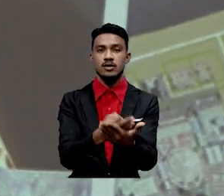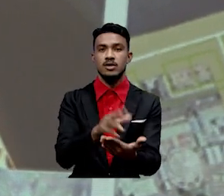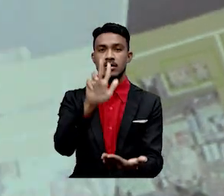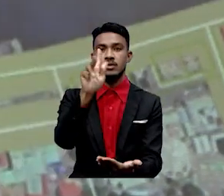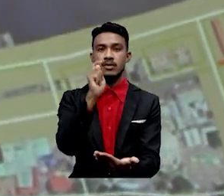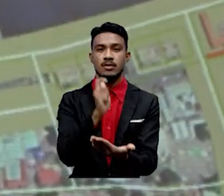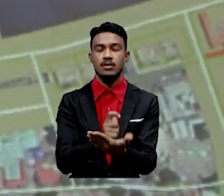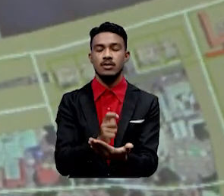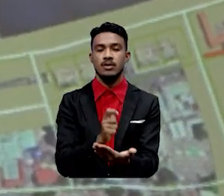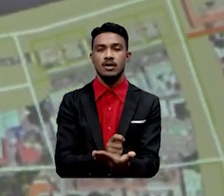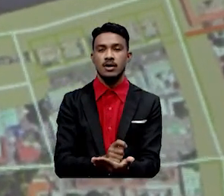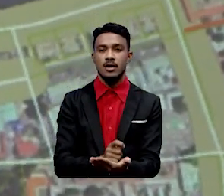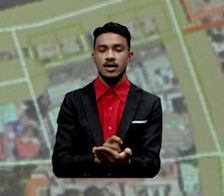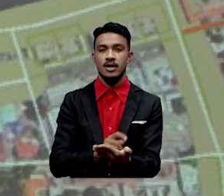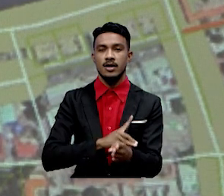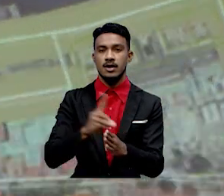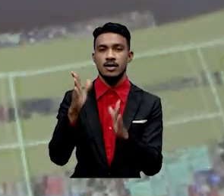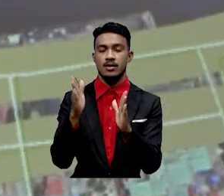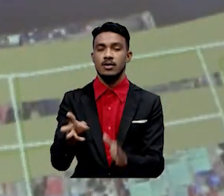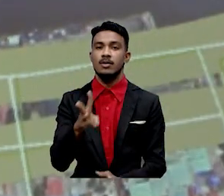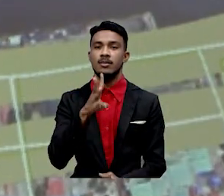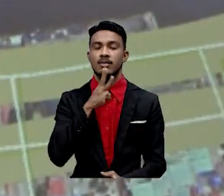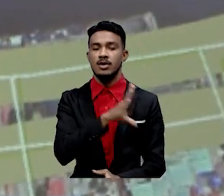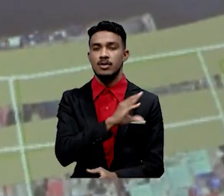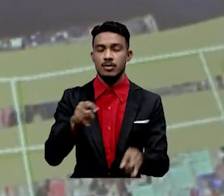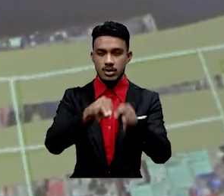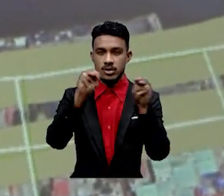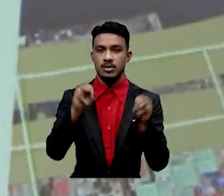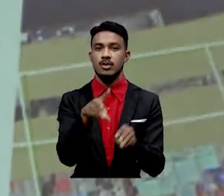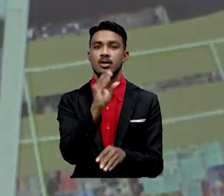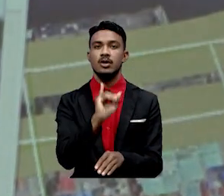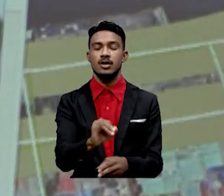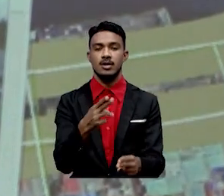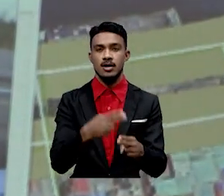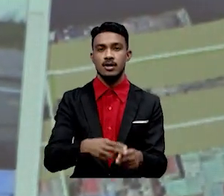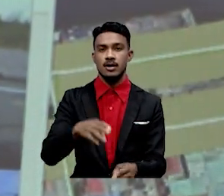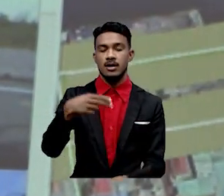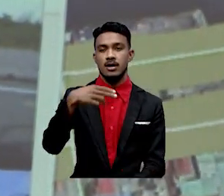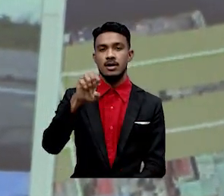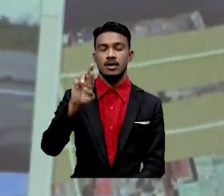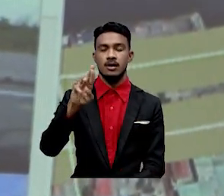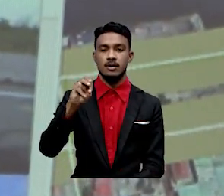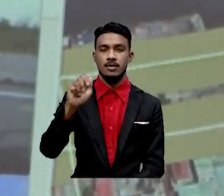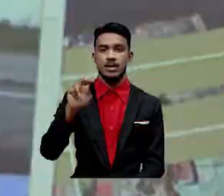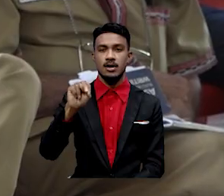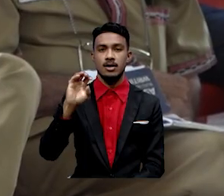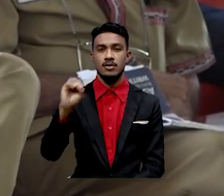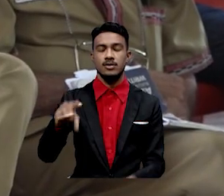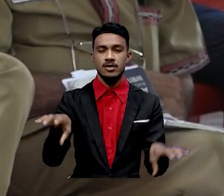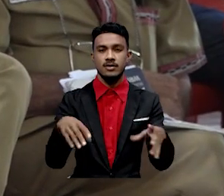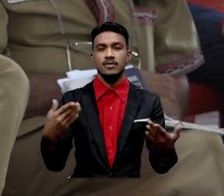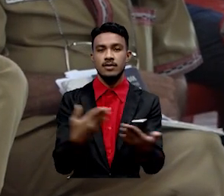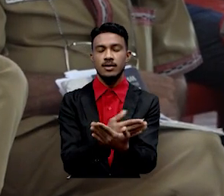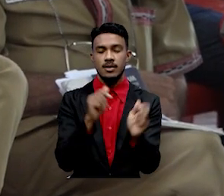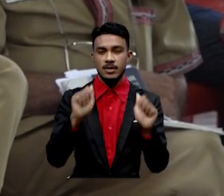tolunuluresin. Diretor Água Saneamento no Ambiente município dili, Hermínio Muniz Ribeiro Hateten, ho projeto fone,